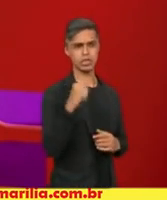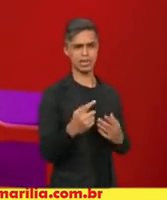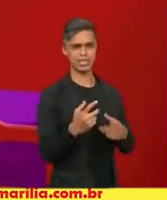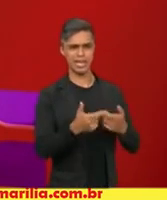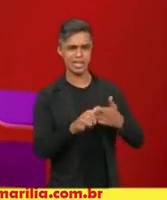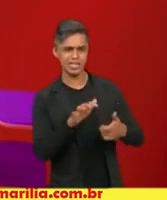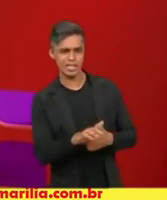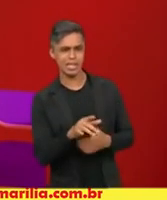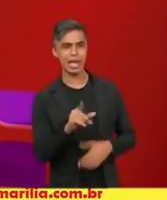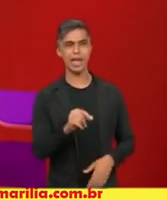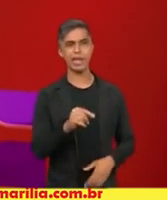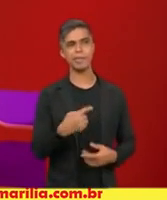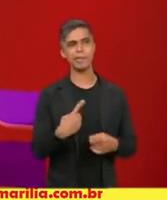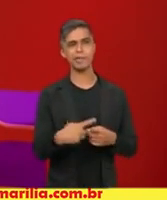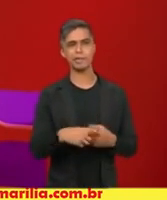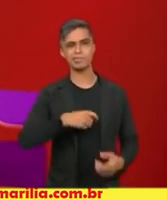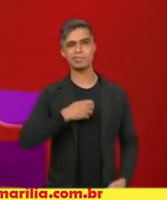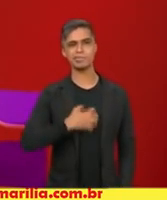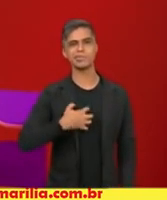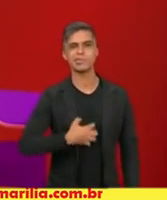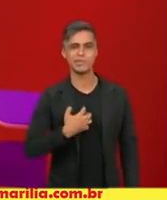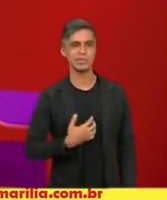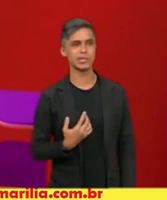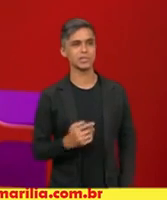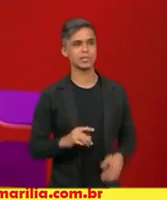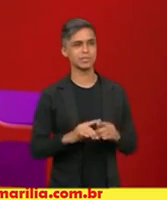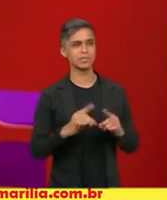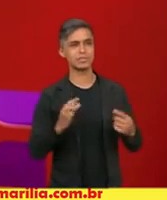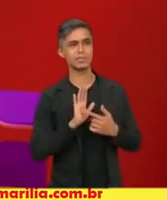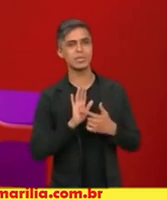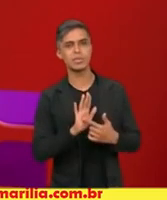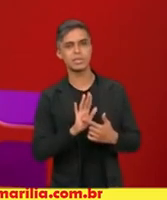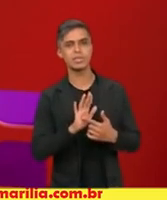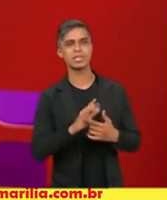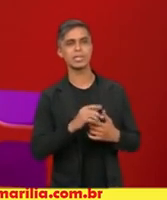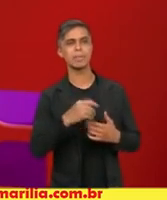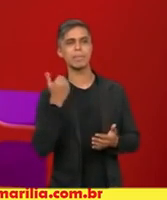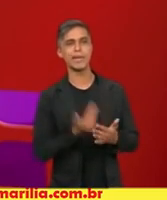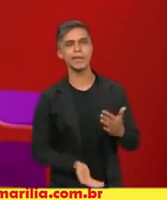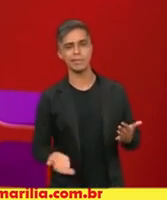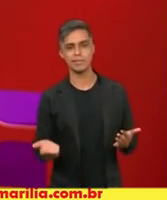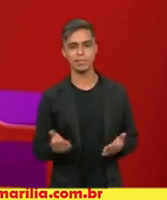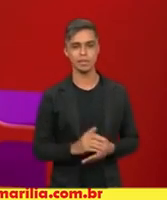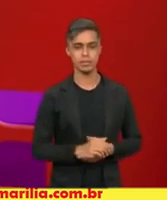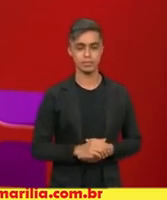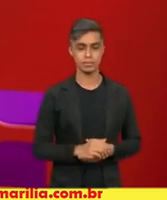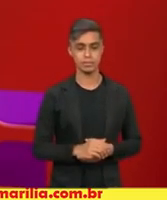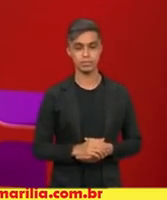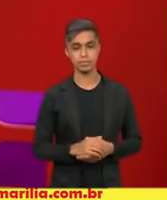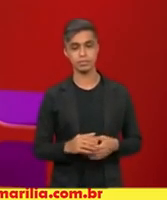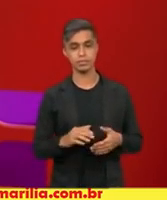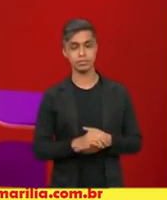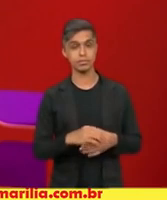vitória de pirro. Isso significa que é uma vitória, sim, mas que assinala uma derrota. E aí a derrota para dentro, é a derrota do